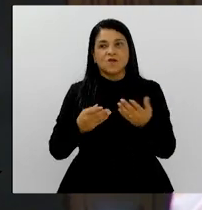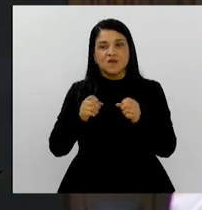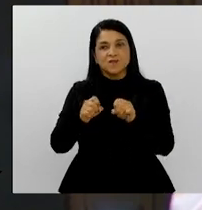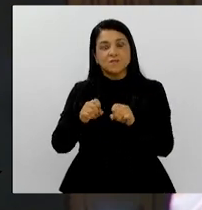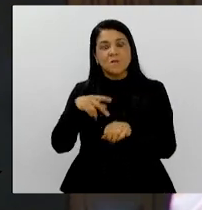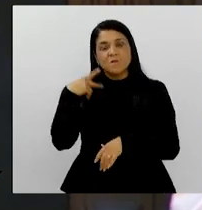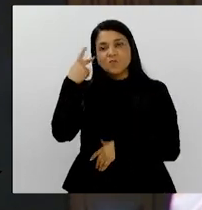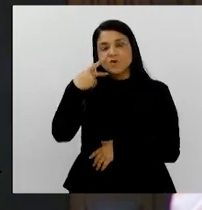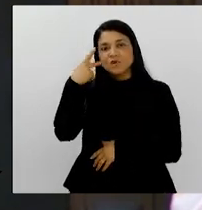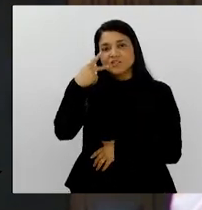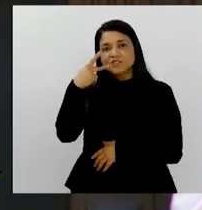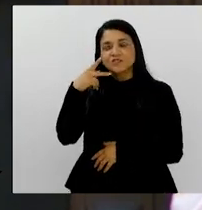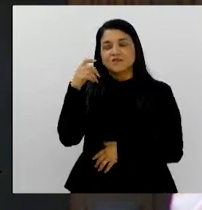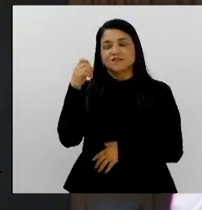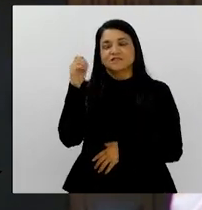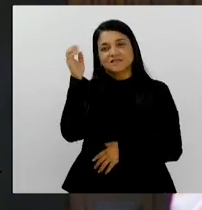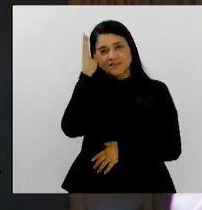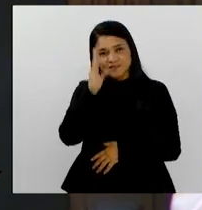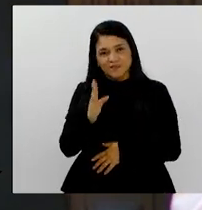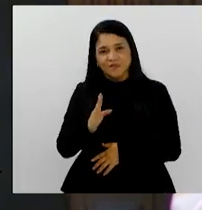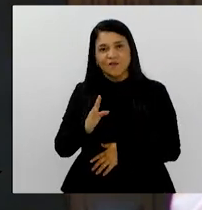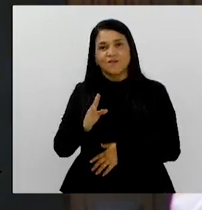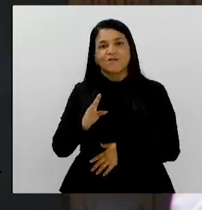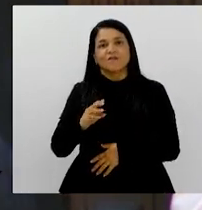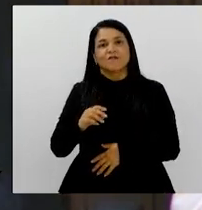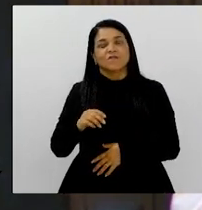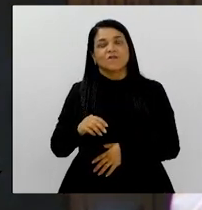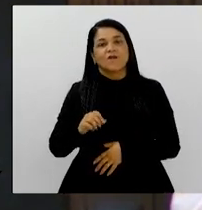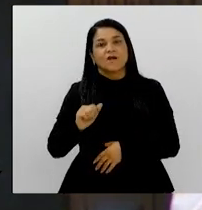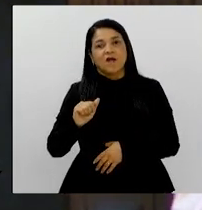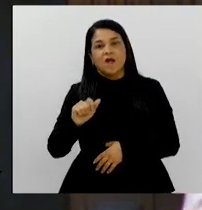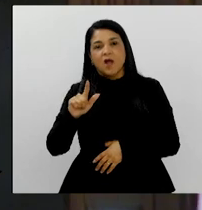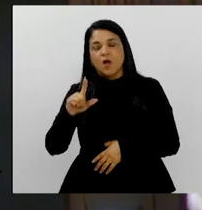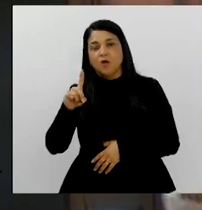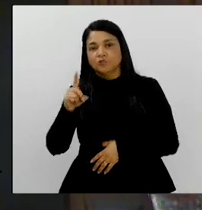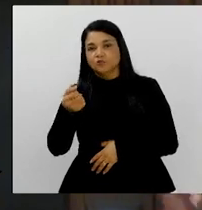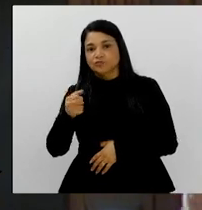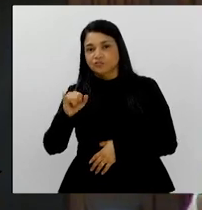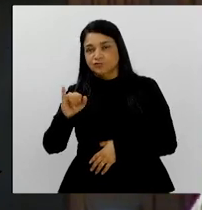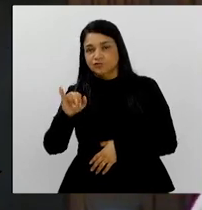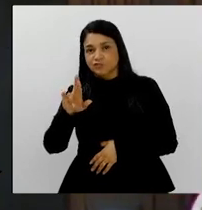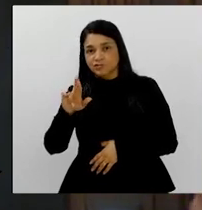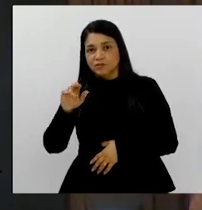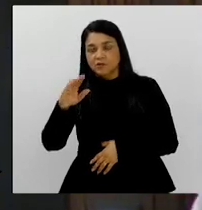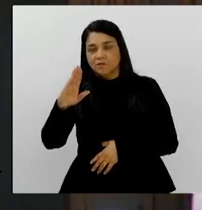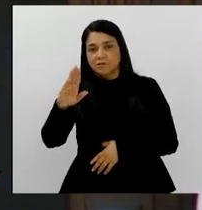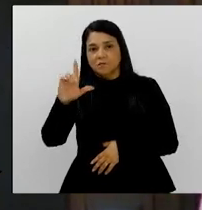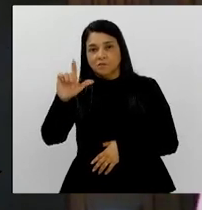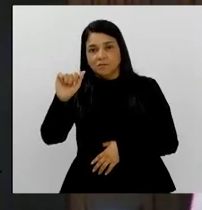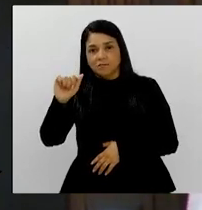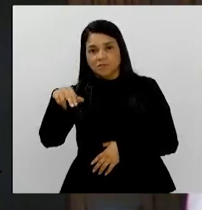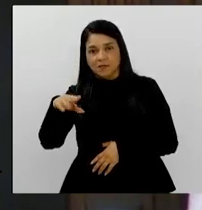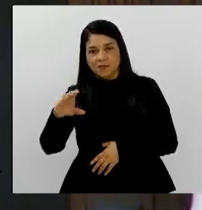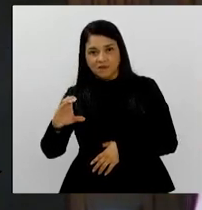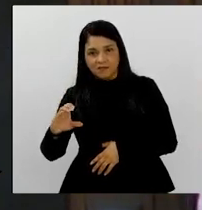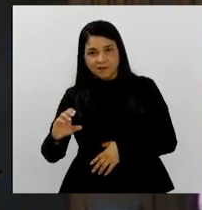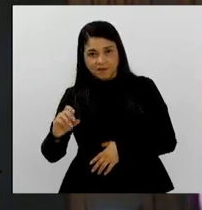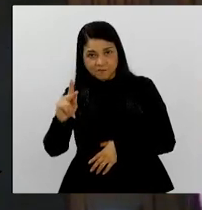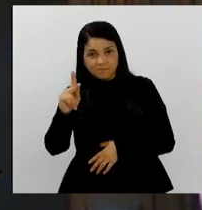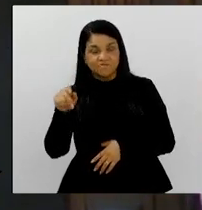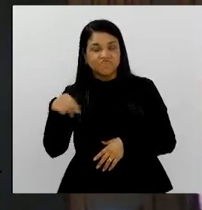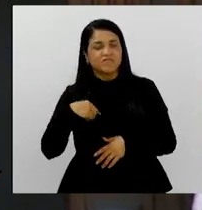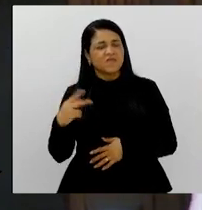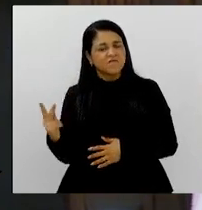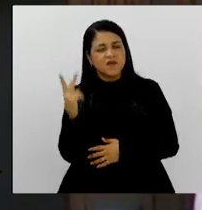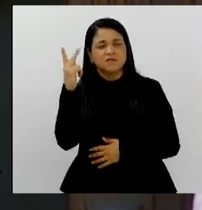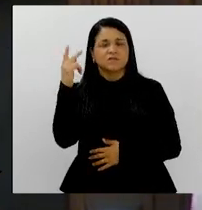Nacional Aldir Blanc, sendo executada para resgatar esse momento importante de nova